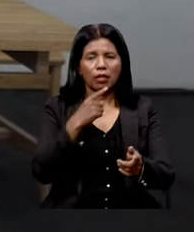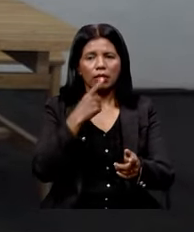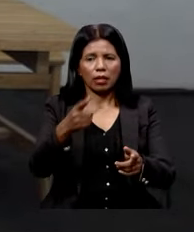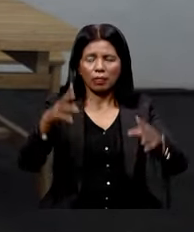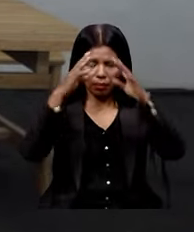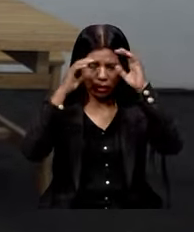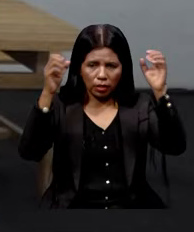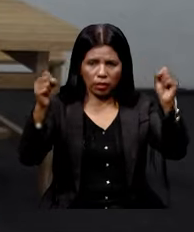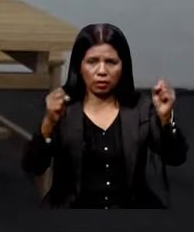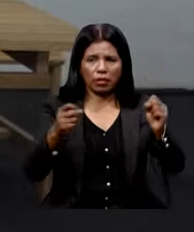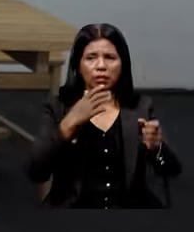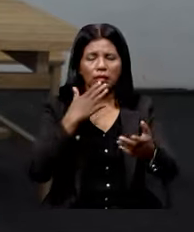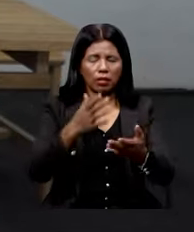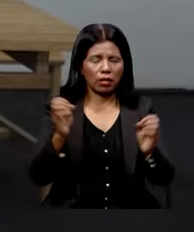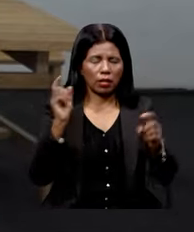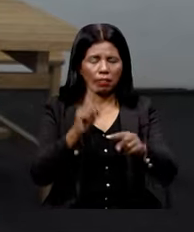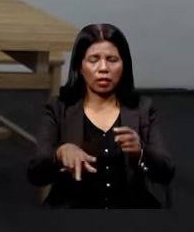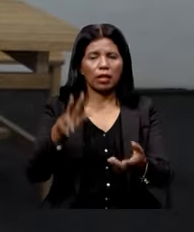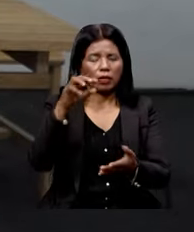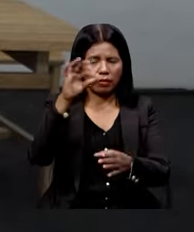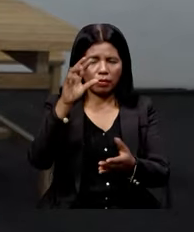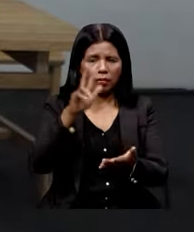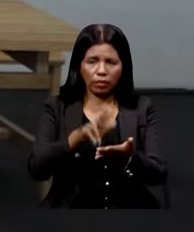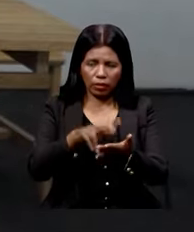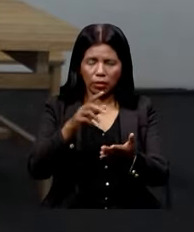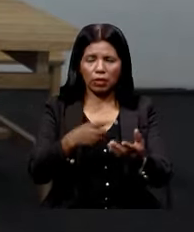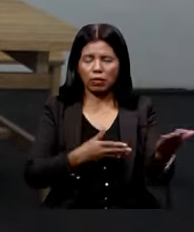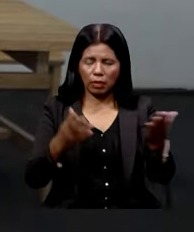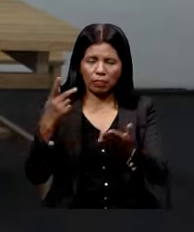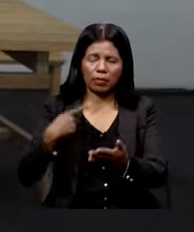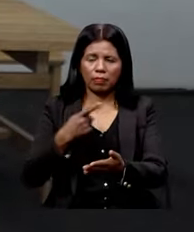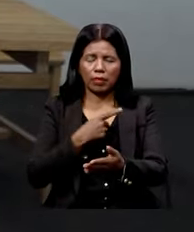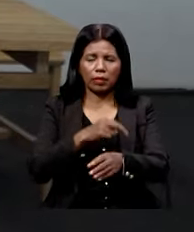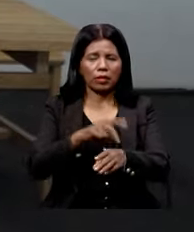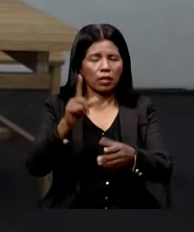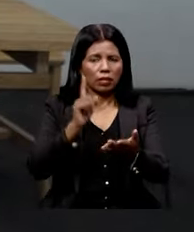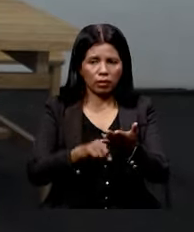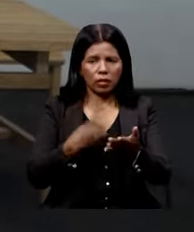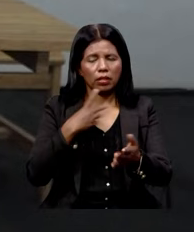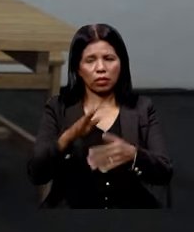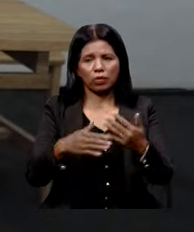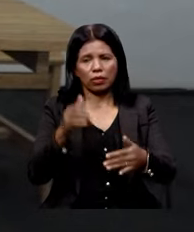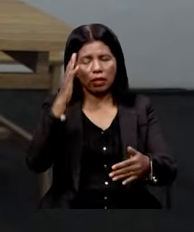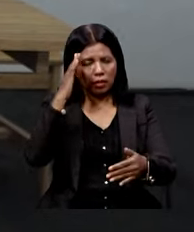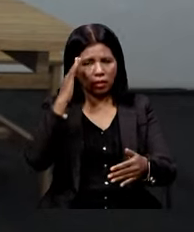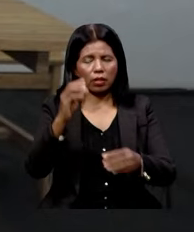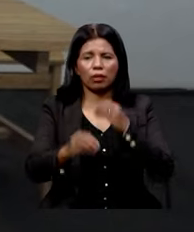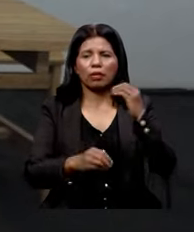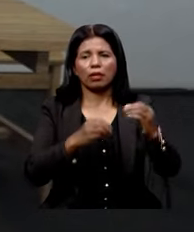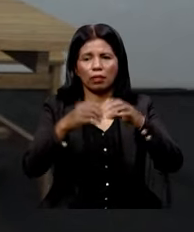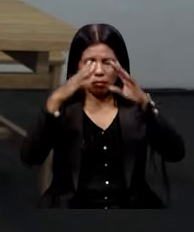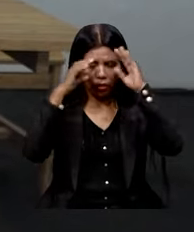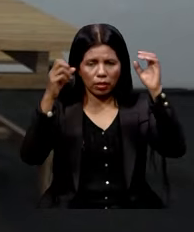presidente da República de que o veta até lá e depois logo ele fala para o Parlamento, discute. Mas, infelizmente, então tu atende, cata, o